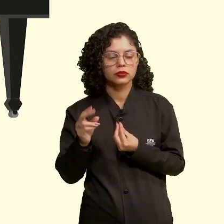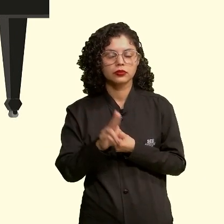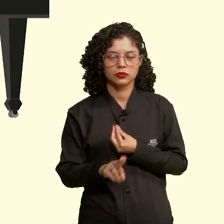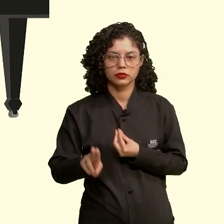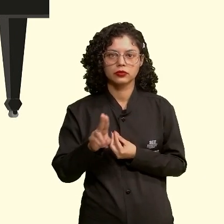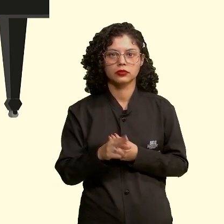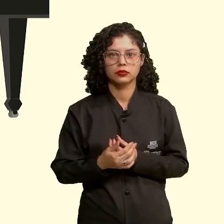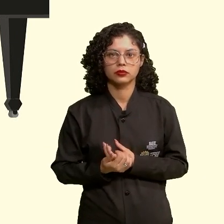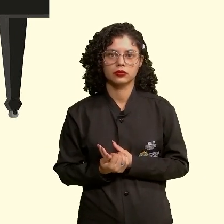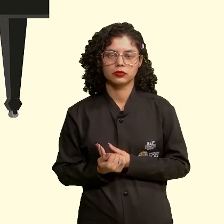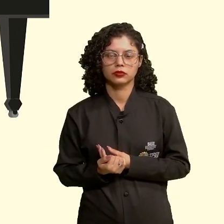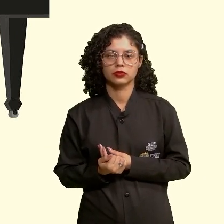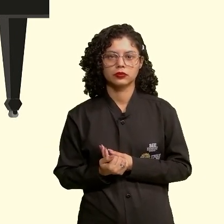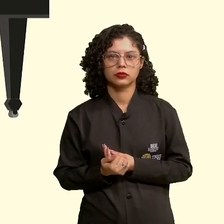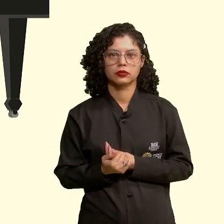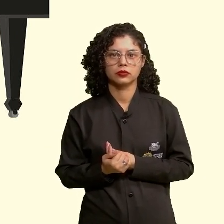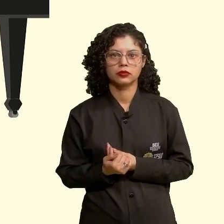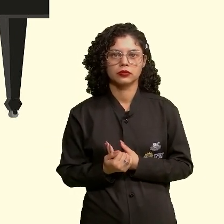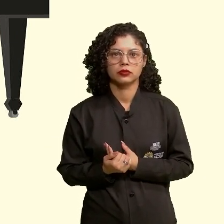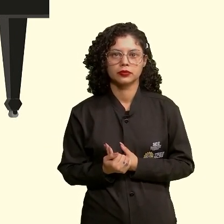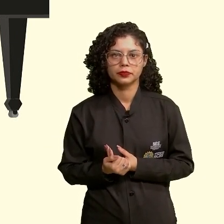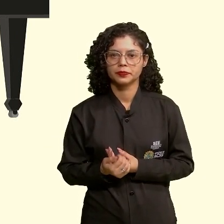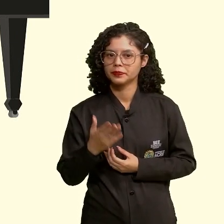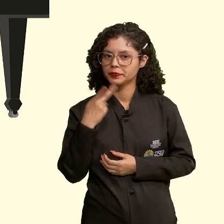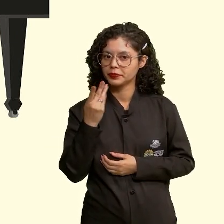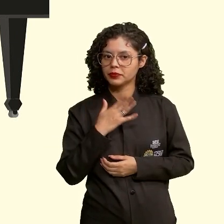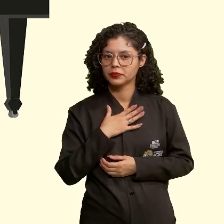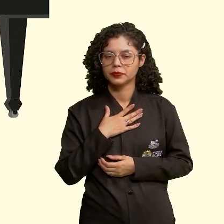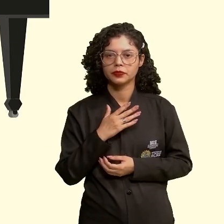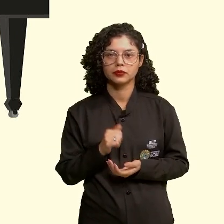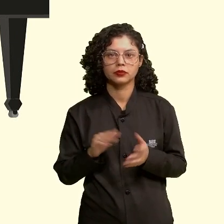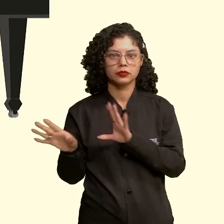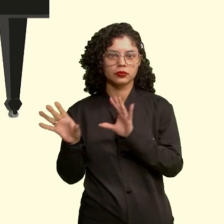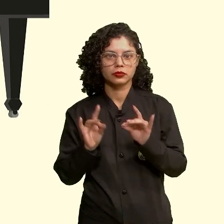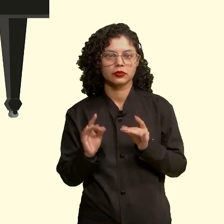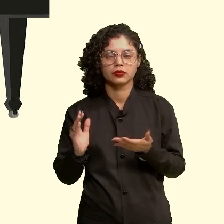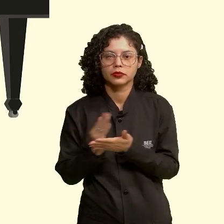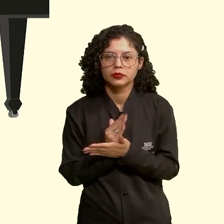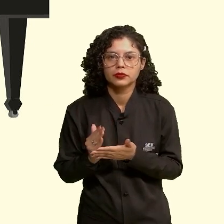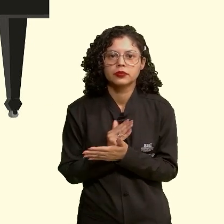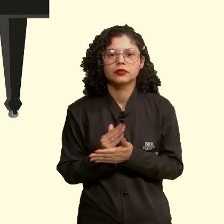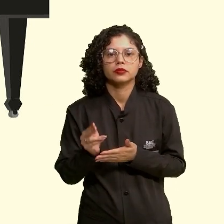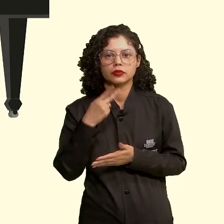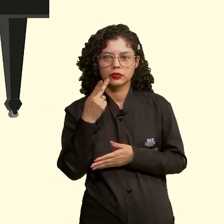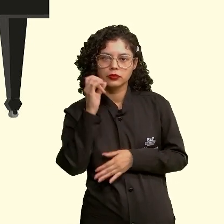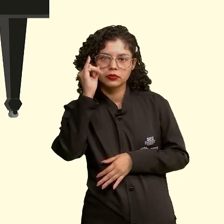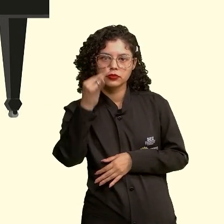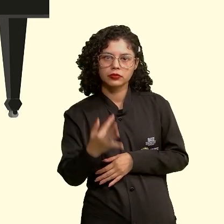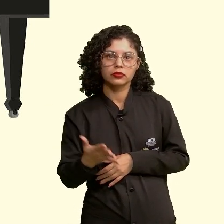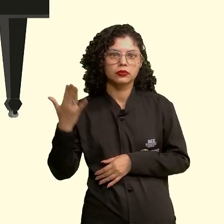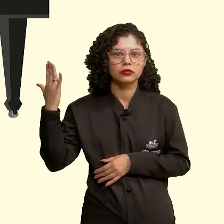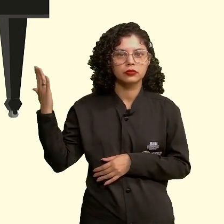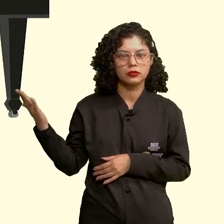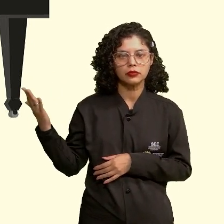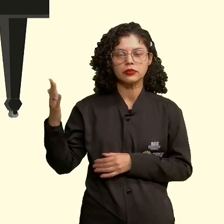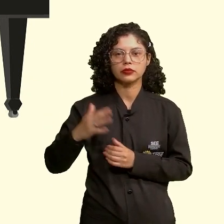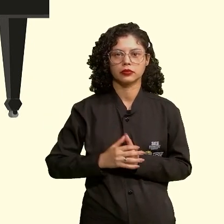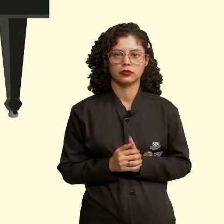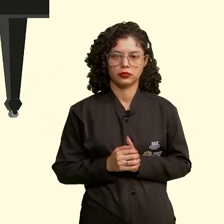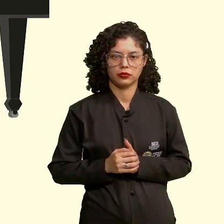é tocado. Diga aí para mim. Eu trouxe alguns comentários a respeito